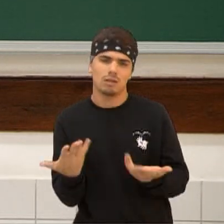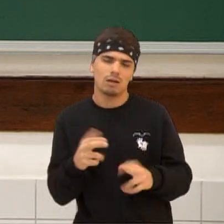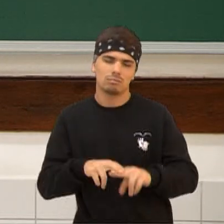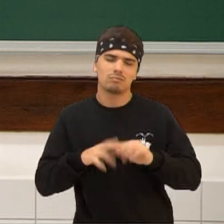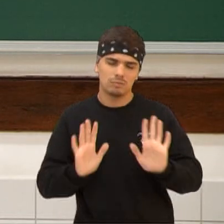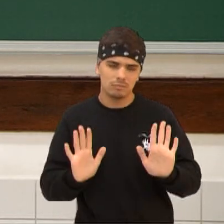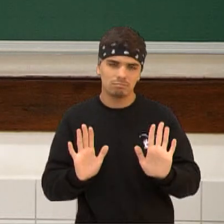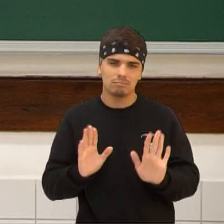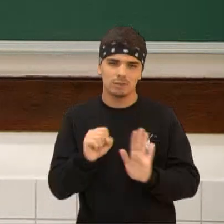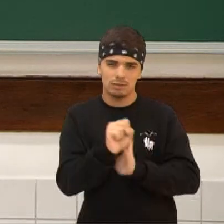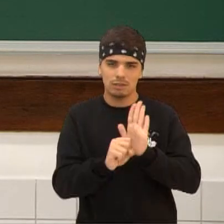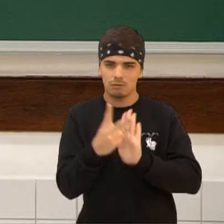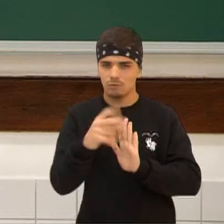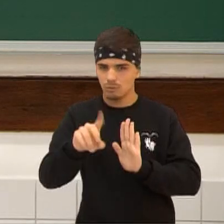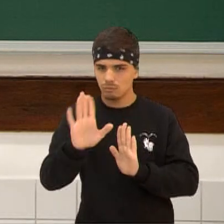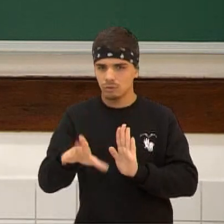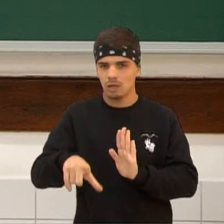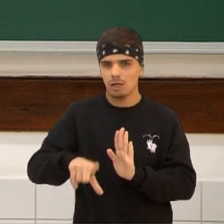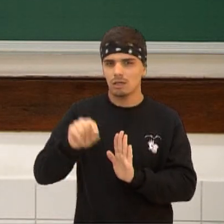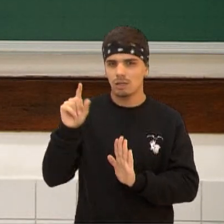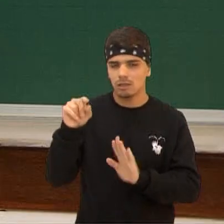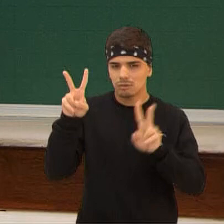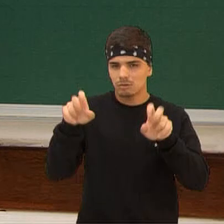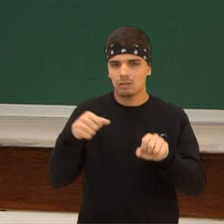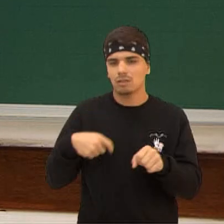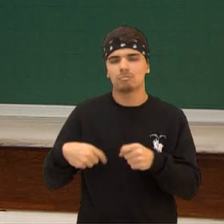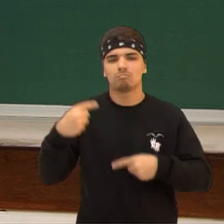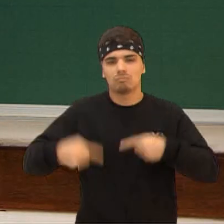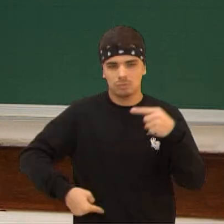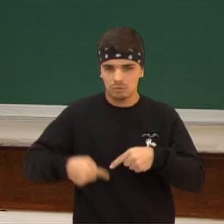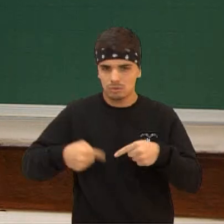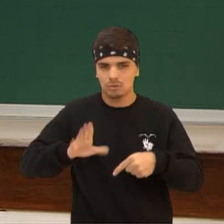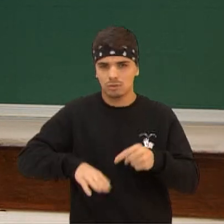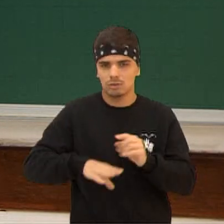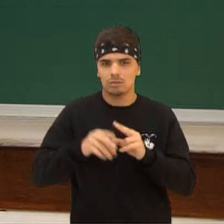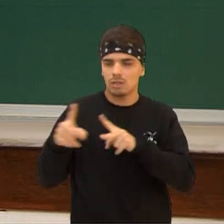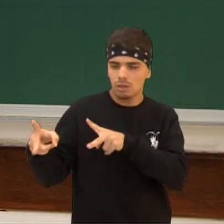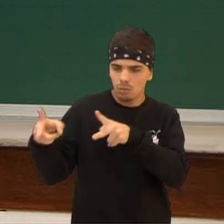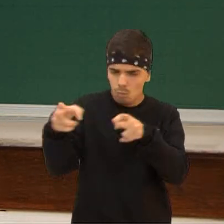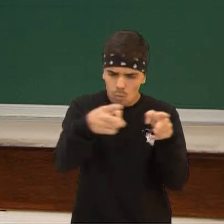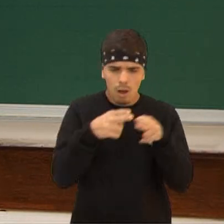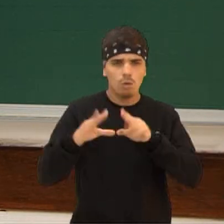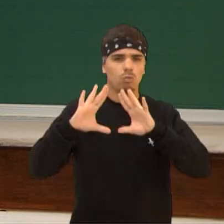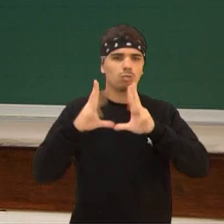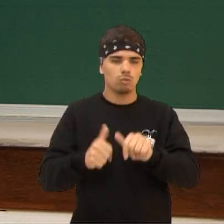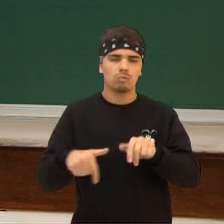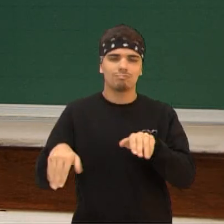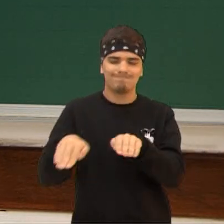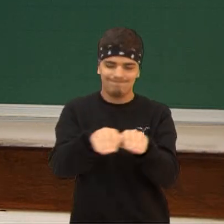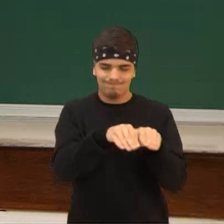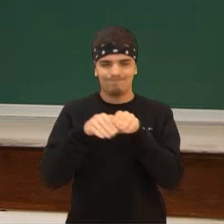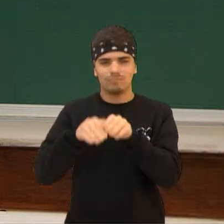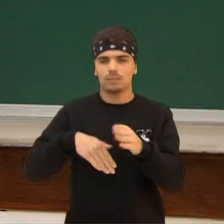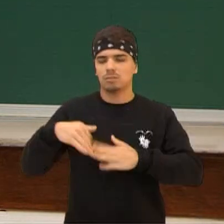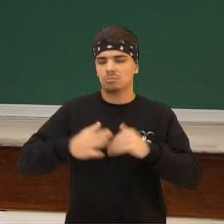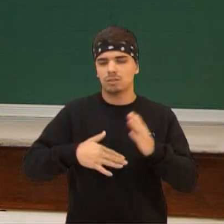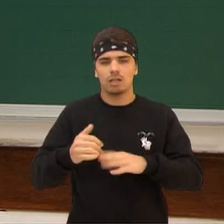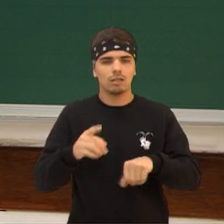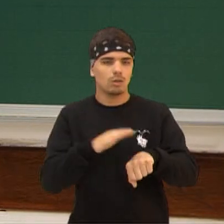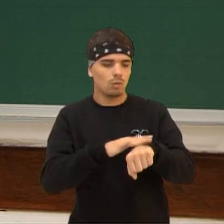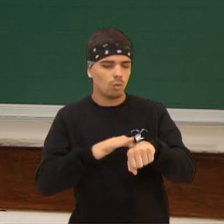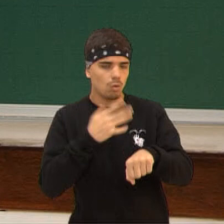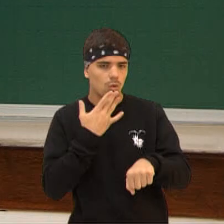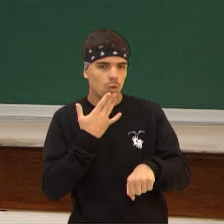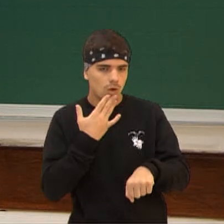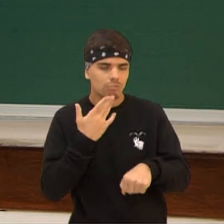de Deus, século XXI passou, isso daí é um assunto que não teríamos nem mais que discutir. Somos todos iguais, todos, independente da nossa cor, da nossa